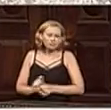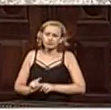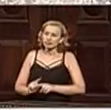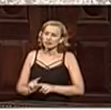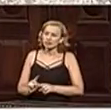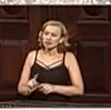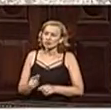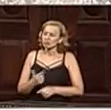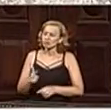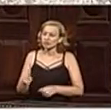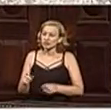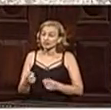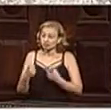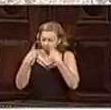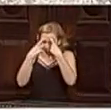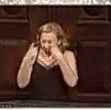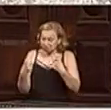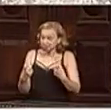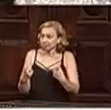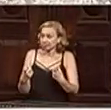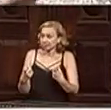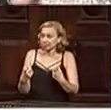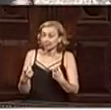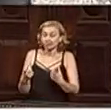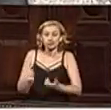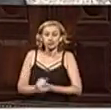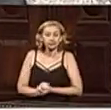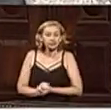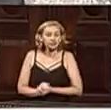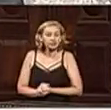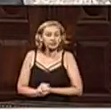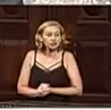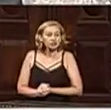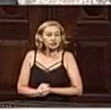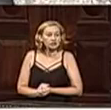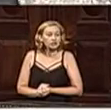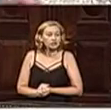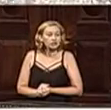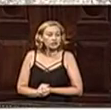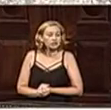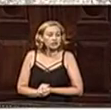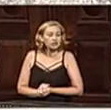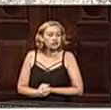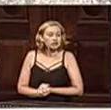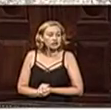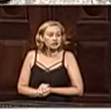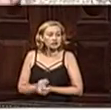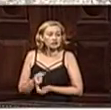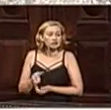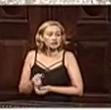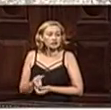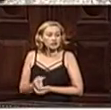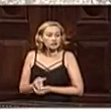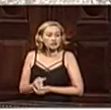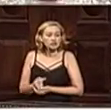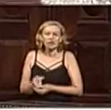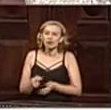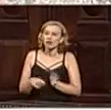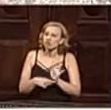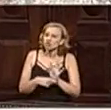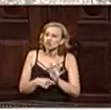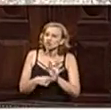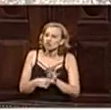violência. Não há nenhuma necessidade, porque quem está reivindicando, está reivindicando também para os próprios